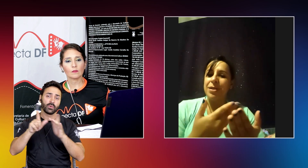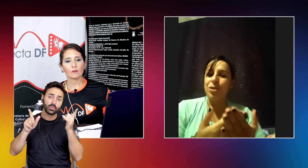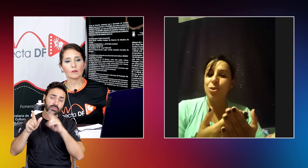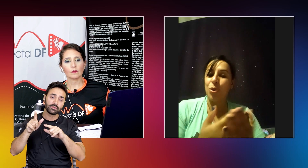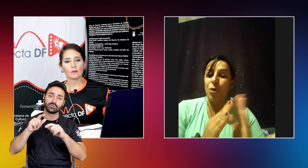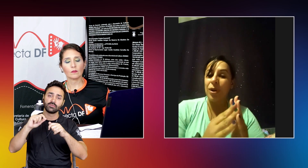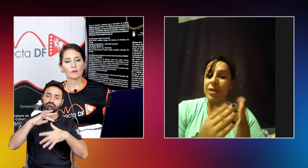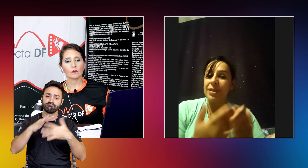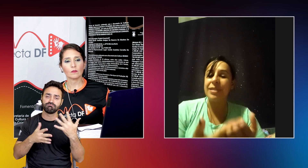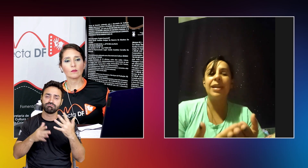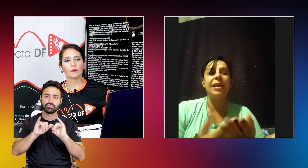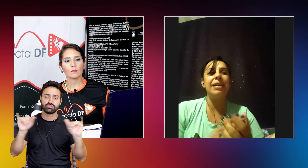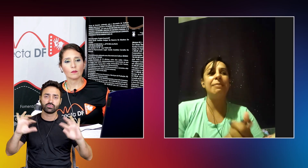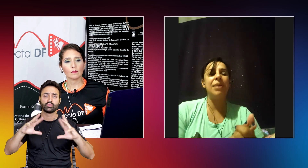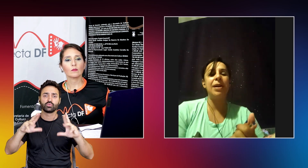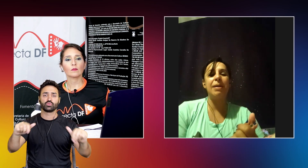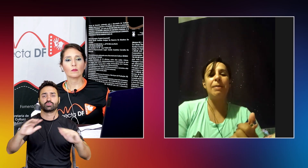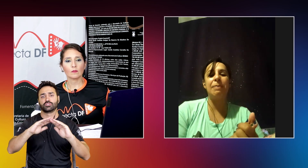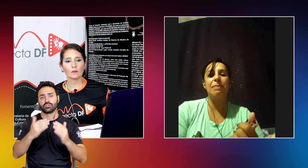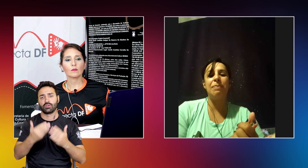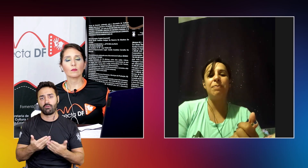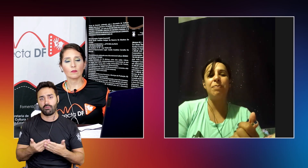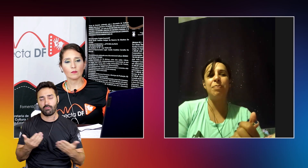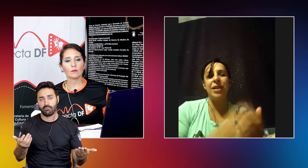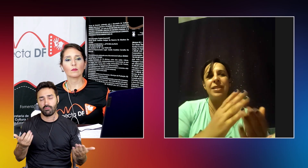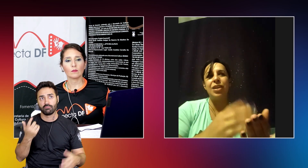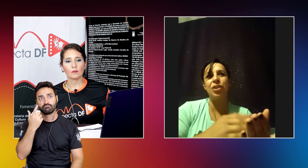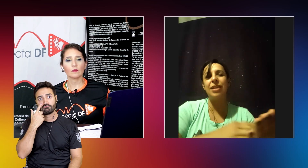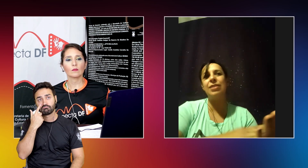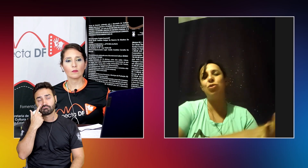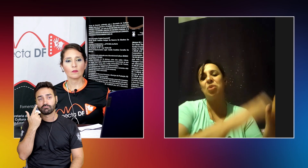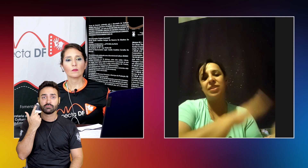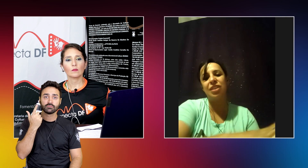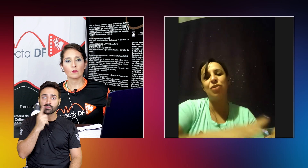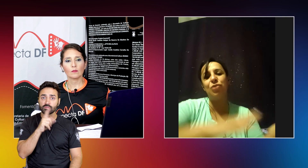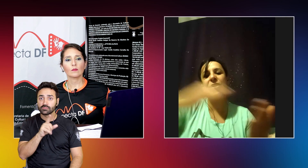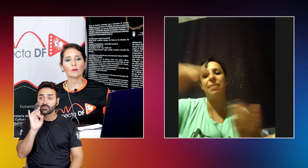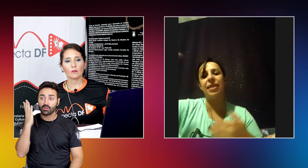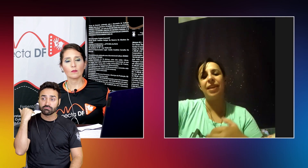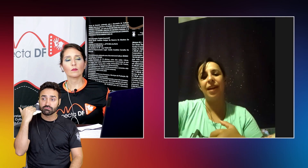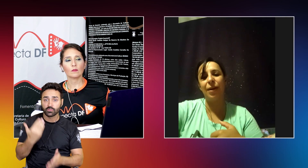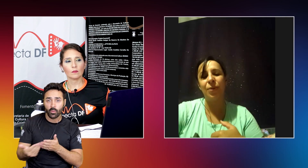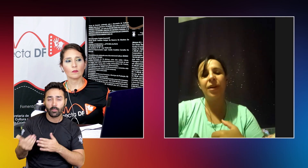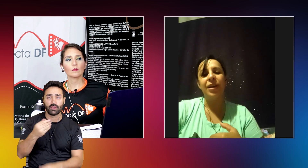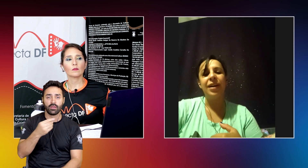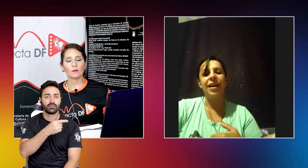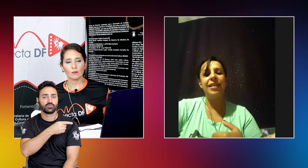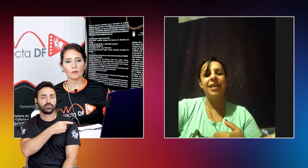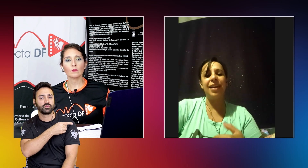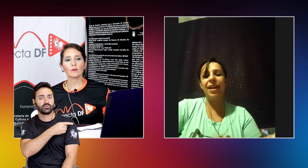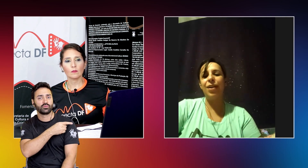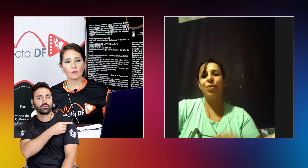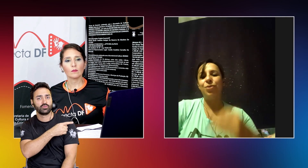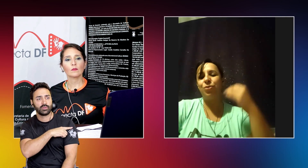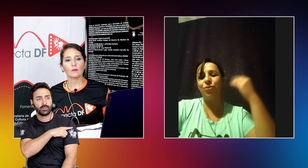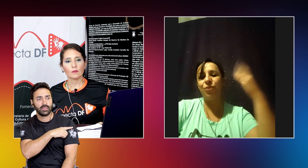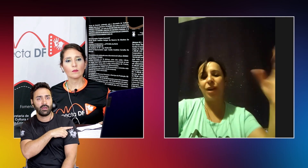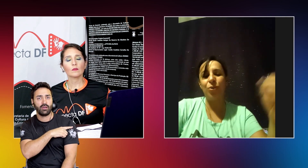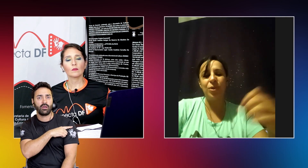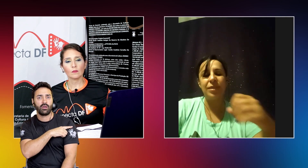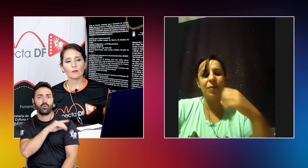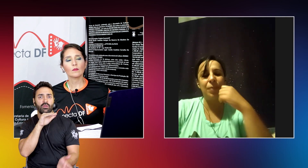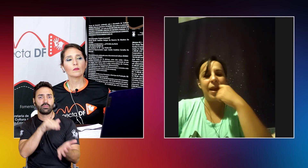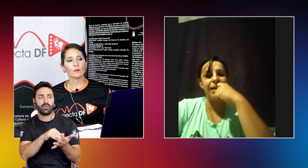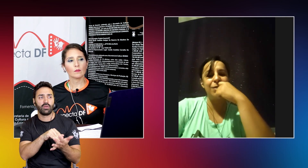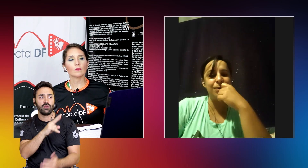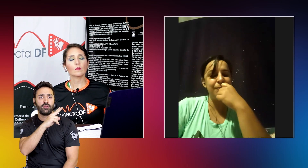para as escolas, né, para que seja desde o ensino fundamental até o final do